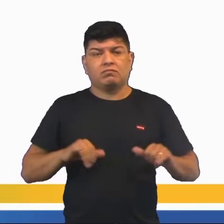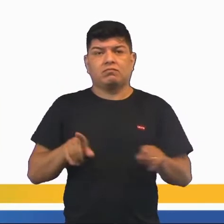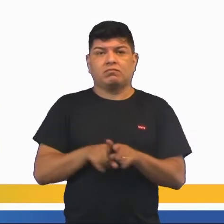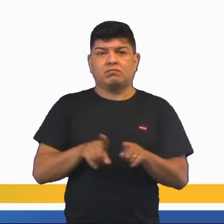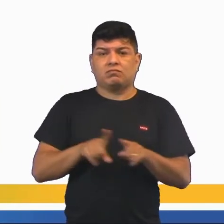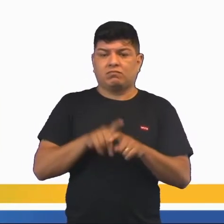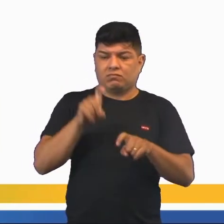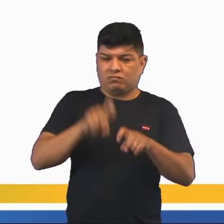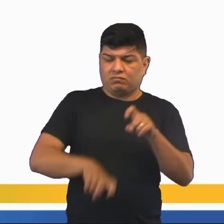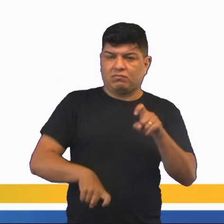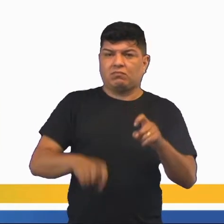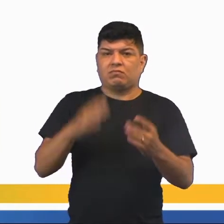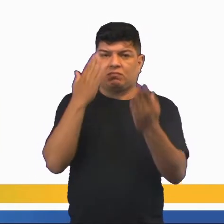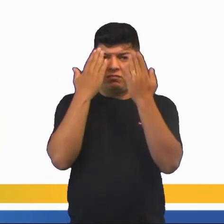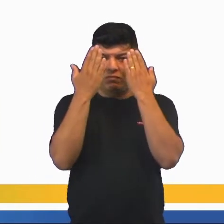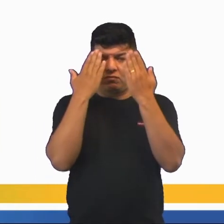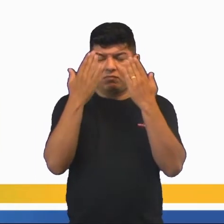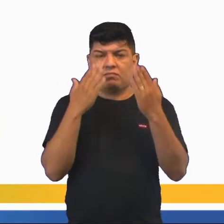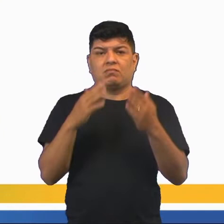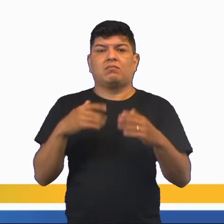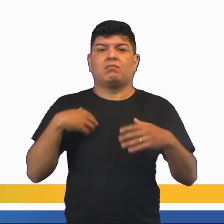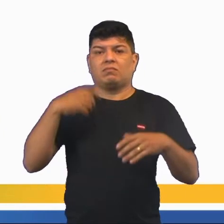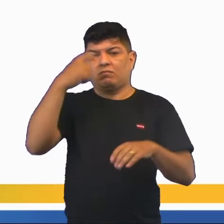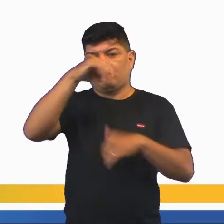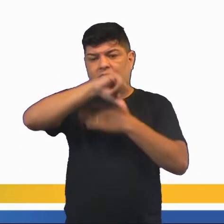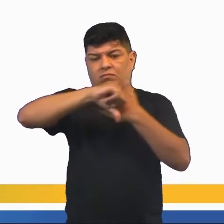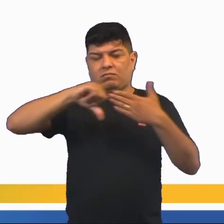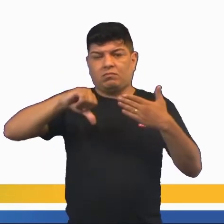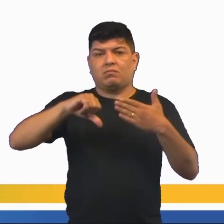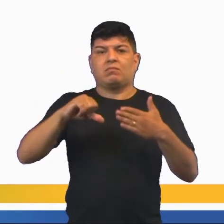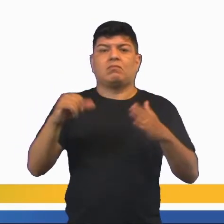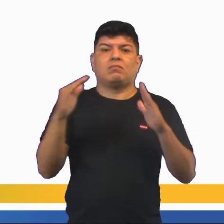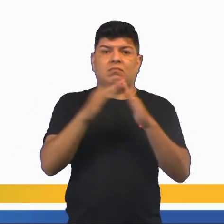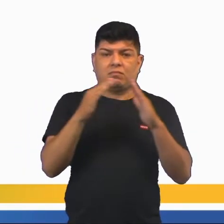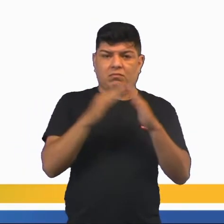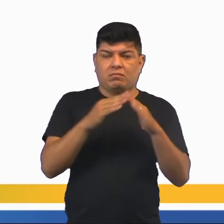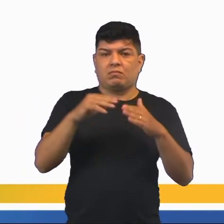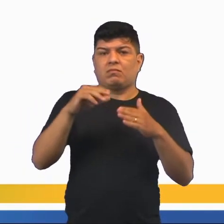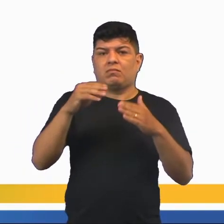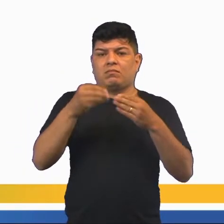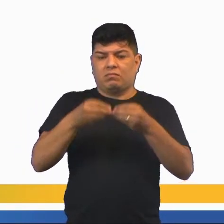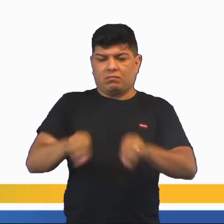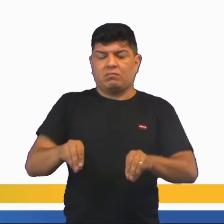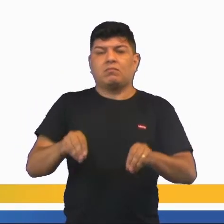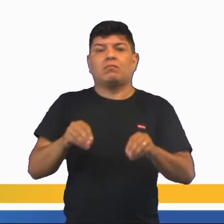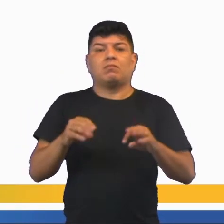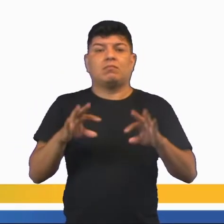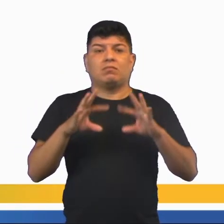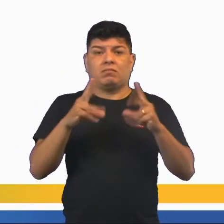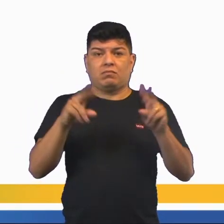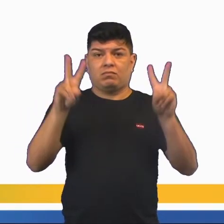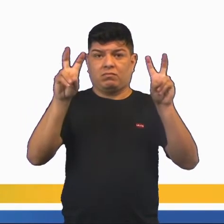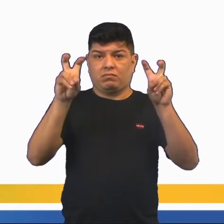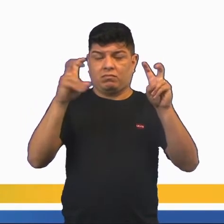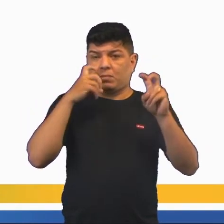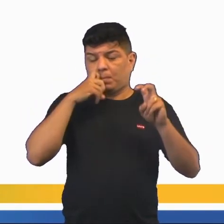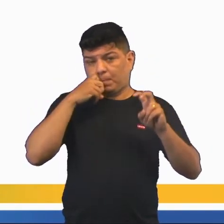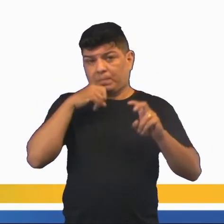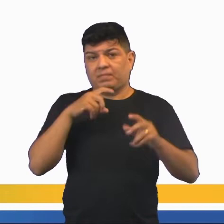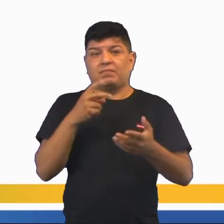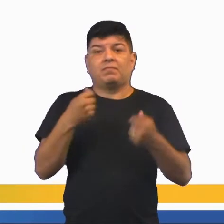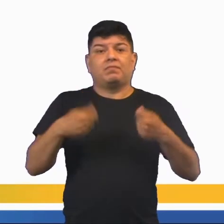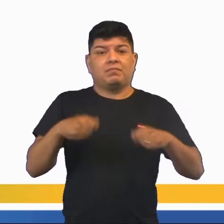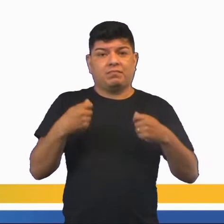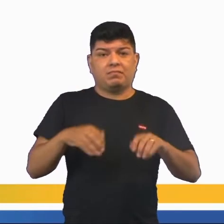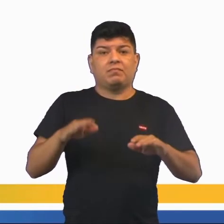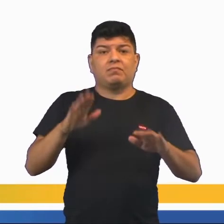sofrimento sexual, psicológico, dano moral, dano patrimonial, isso é um tema em conflito que